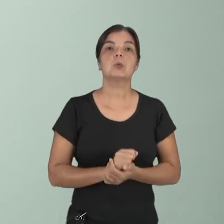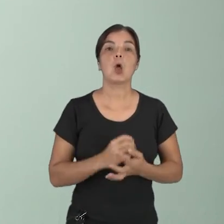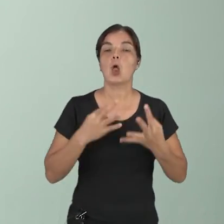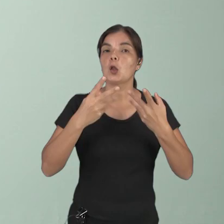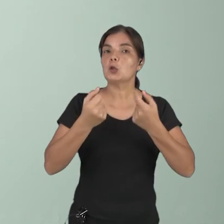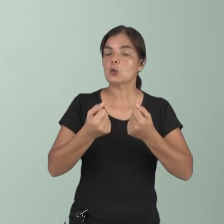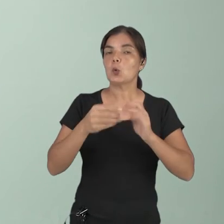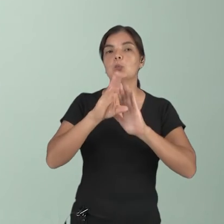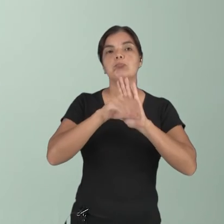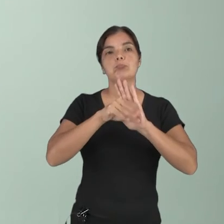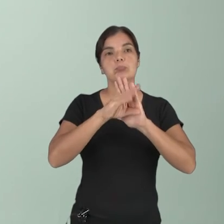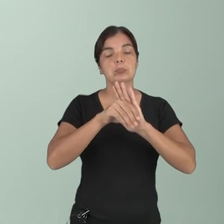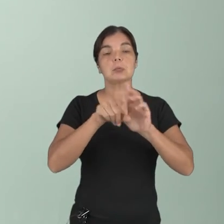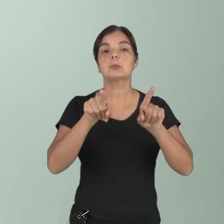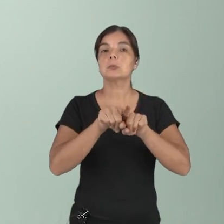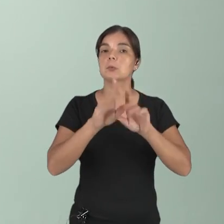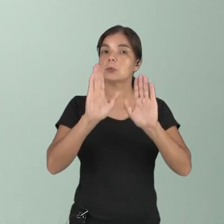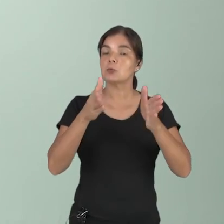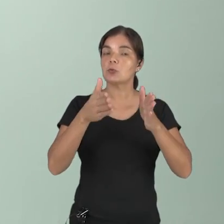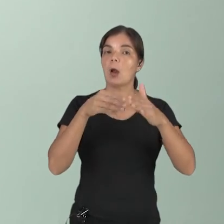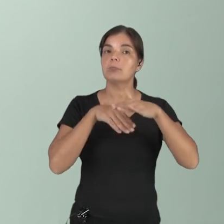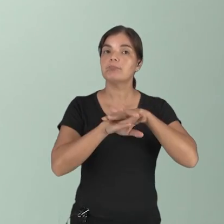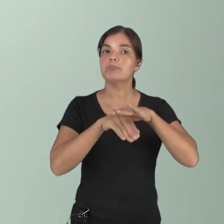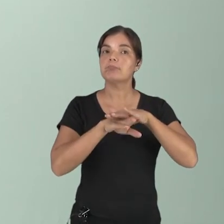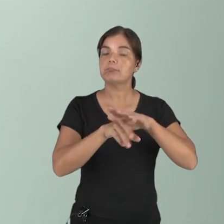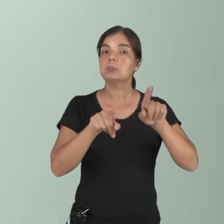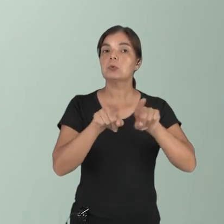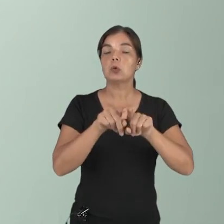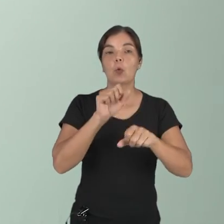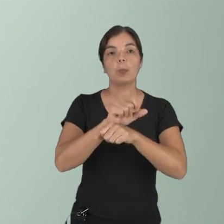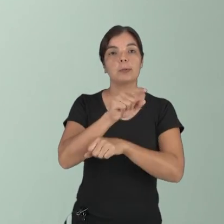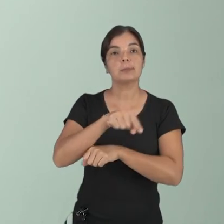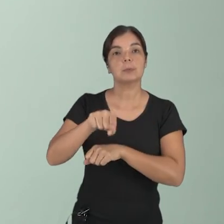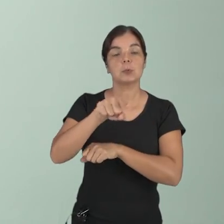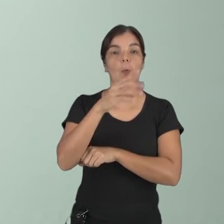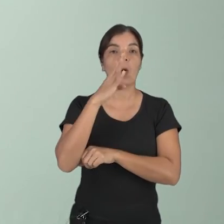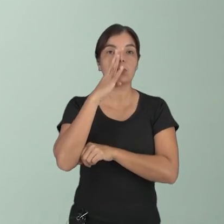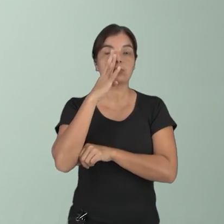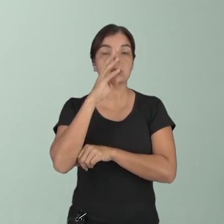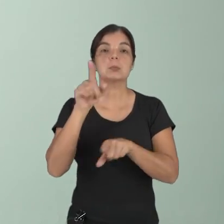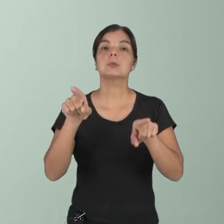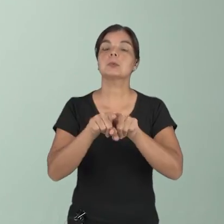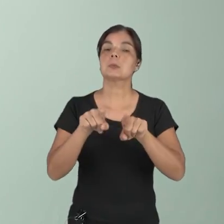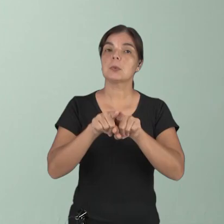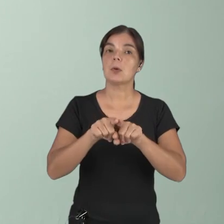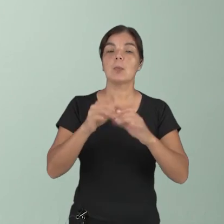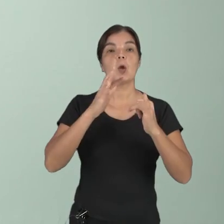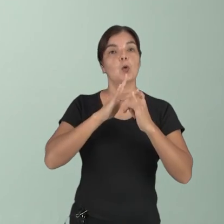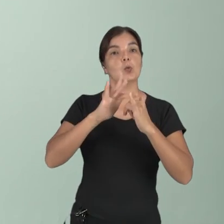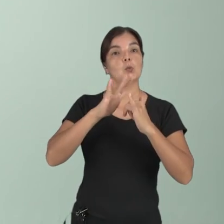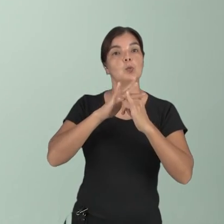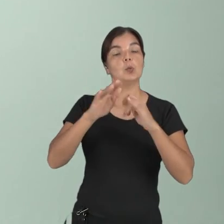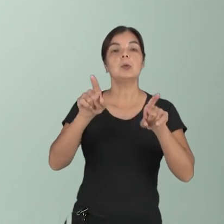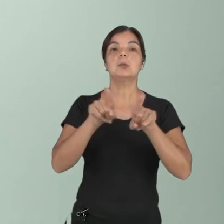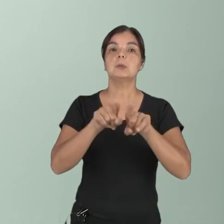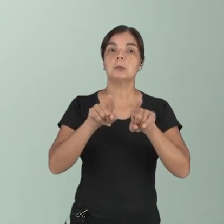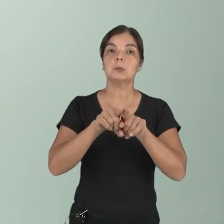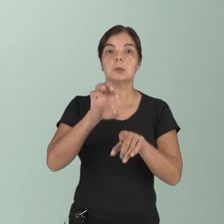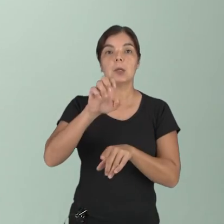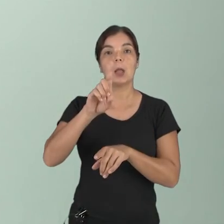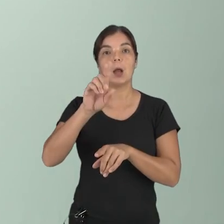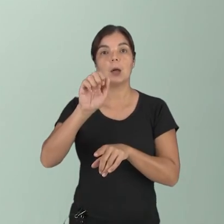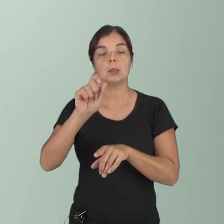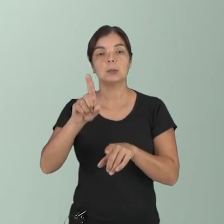acessa todo esse conhecimento que já está lá, guardado, reservado, esperando por você. E também vá lá na Web Aulas EAD, lá no